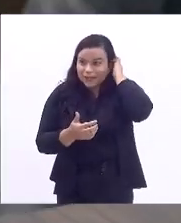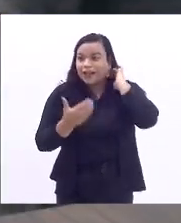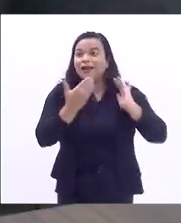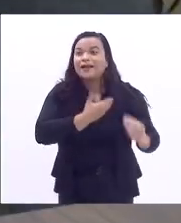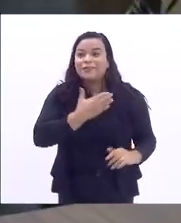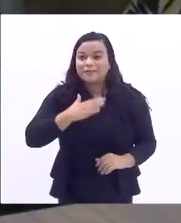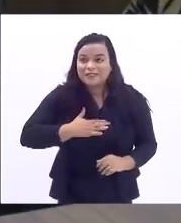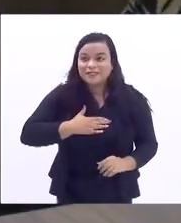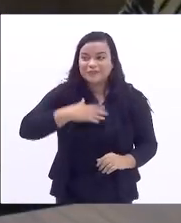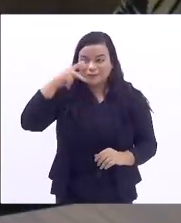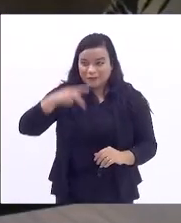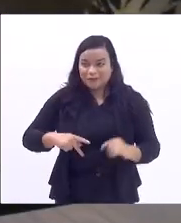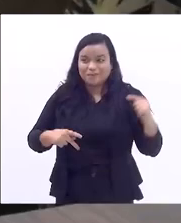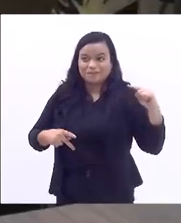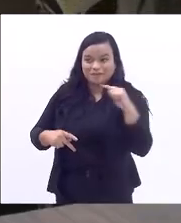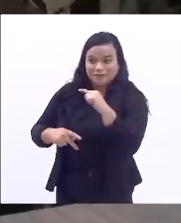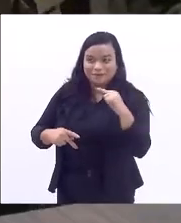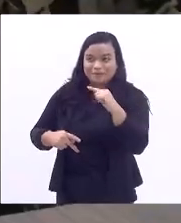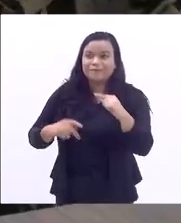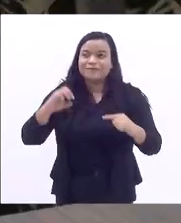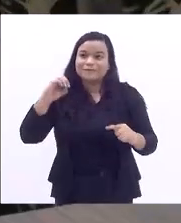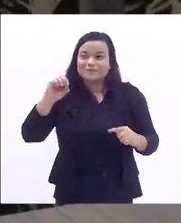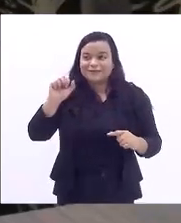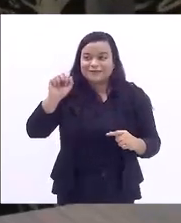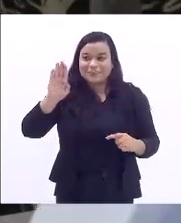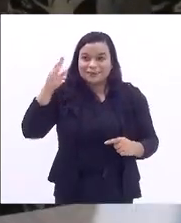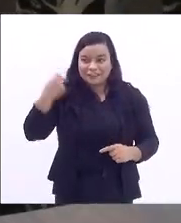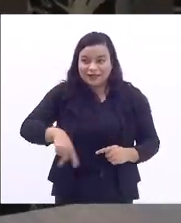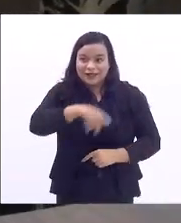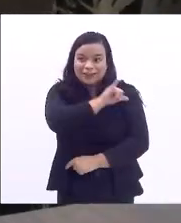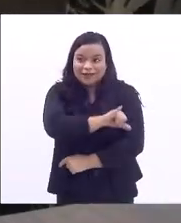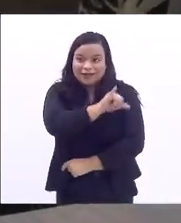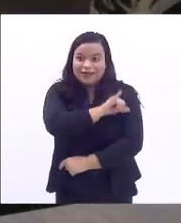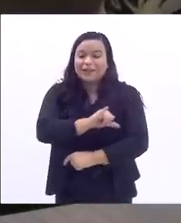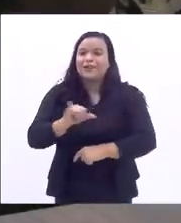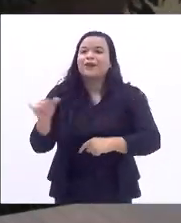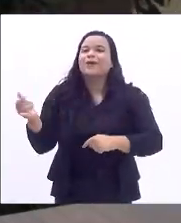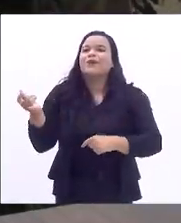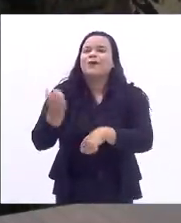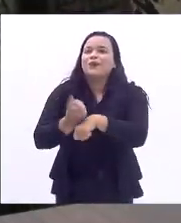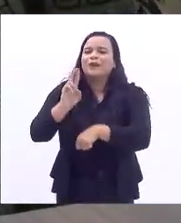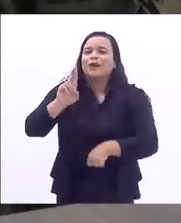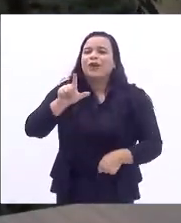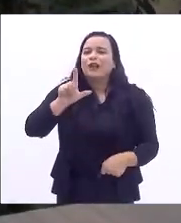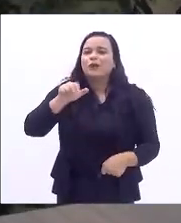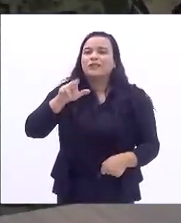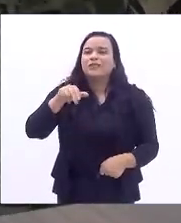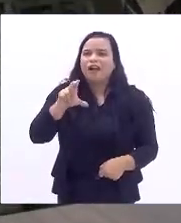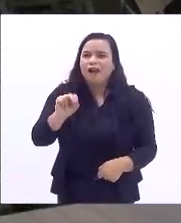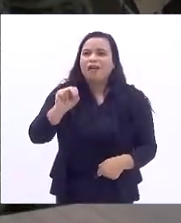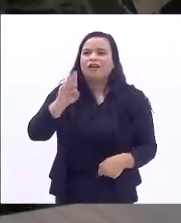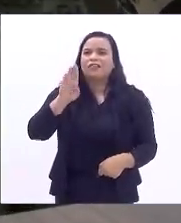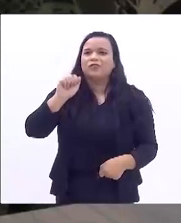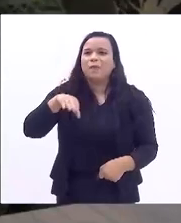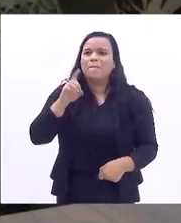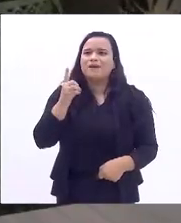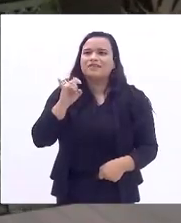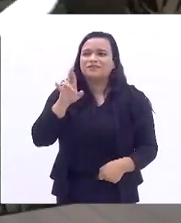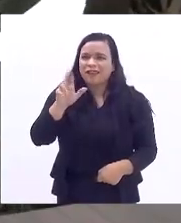querido amigo presidente da OAB do Rio de Janeiro Dr Luciano Bandeira e